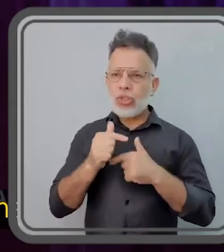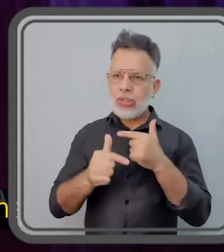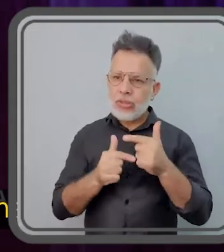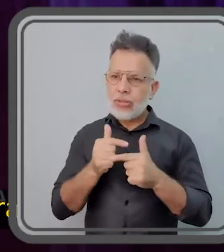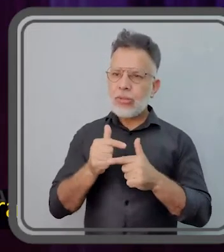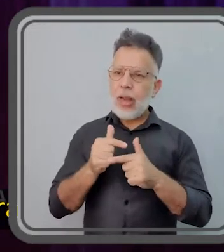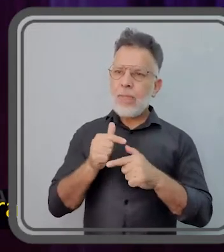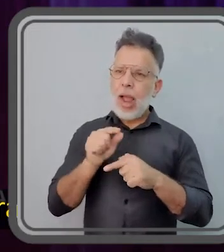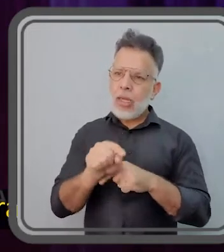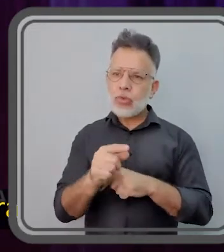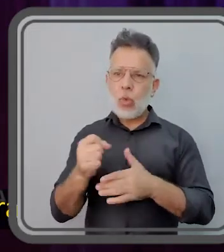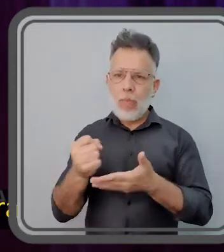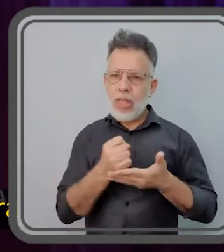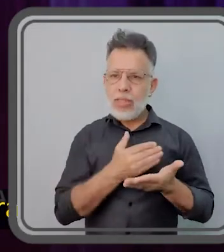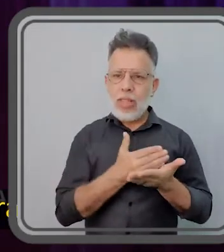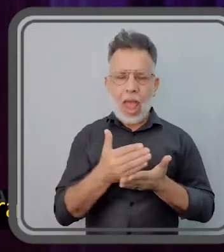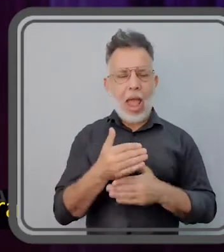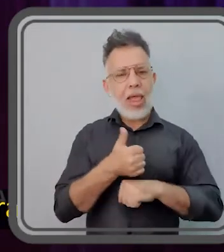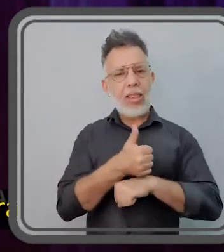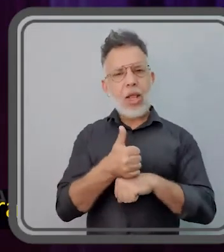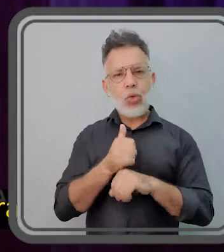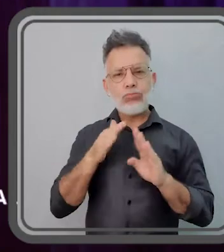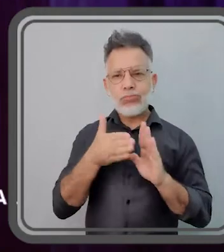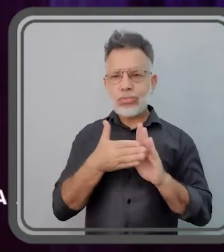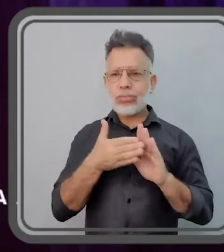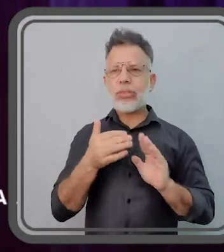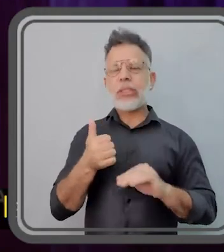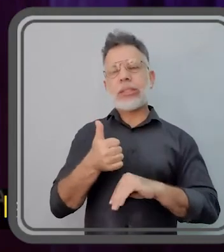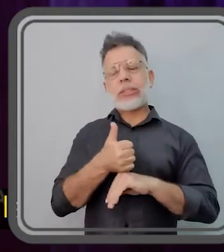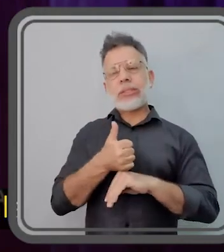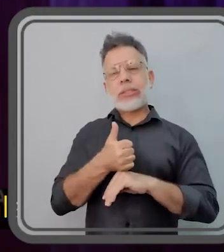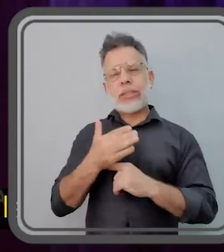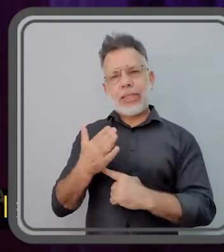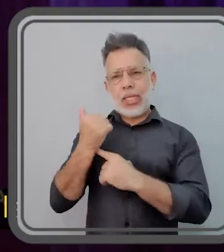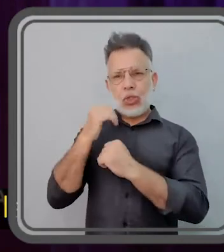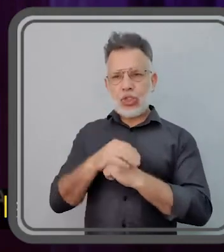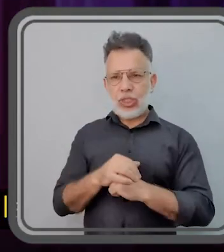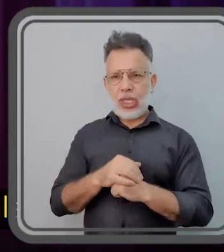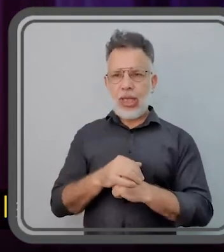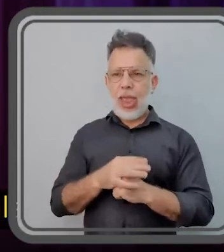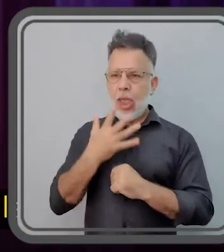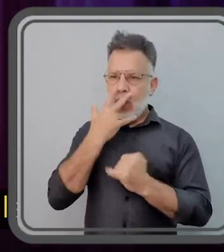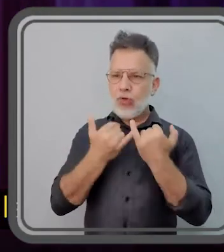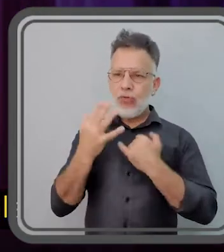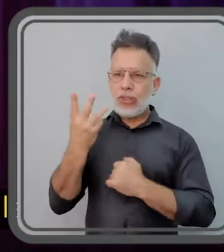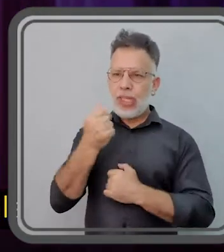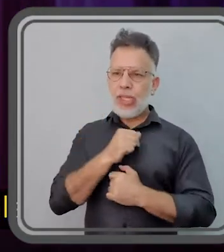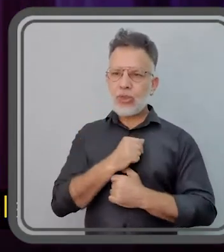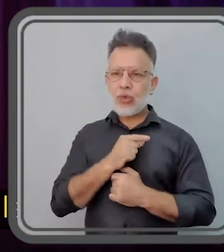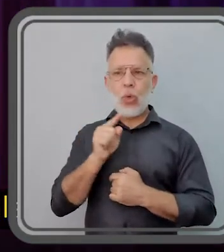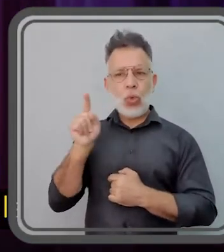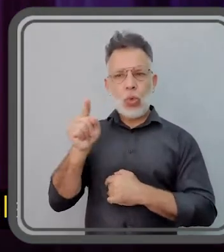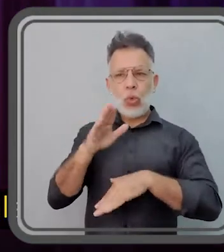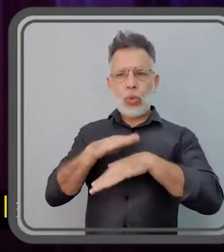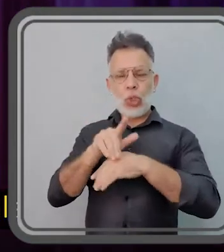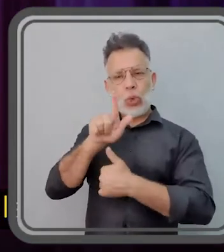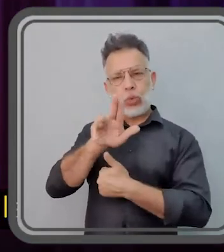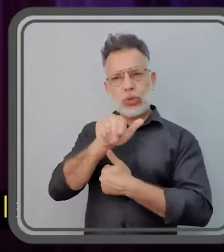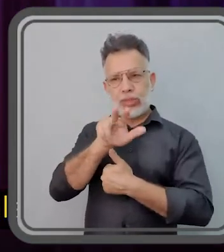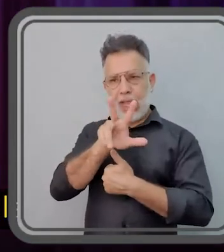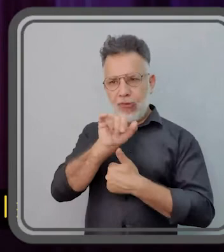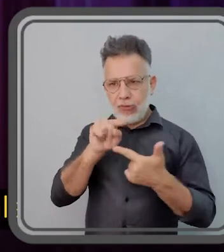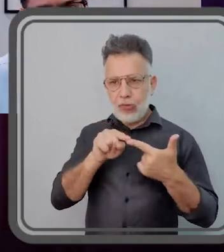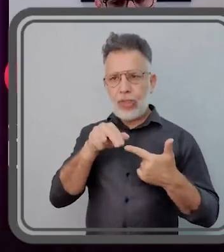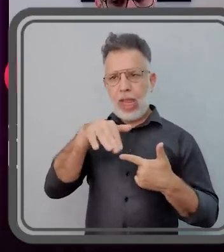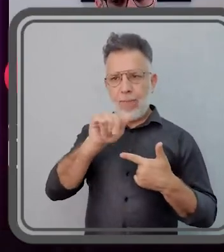you start training in different technology, and how you can build a career. So I think fantastic. If I connect the dots of what Gustavo spoke